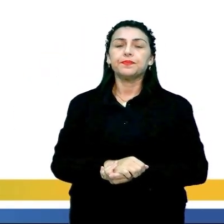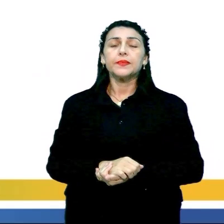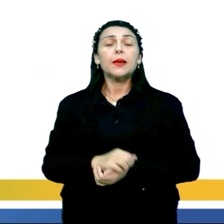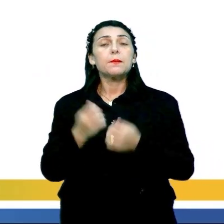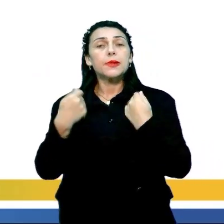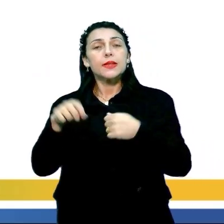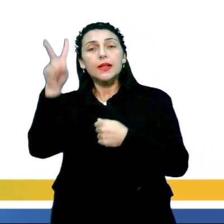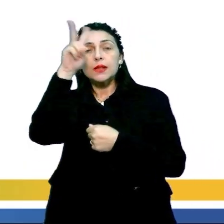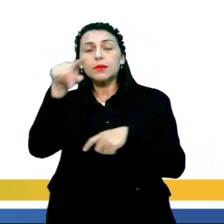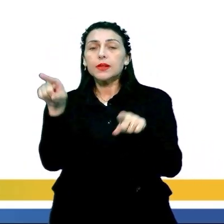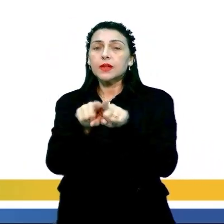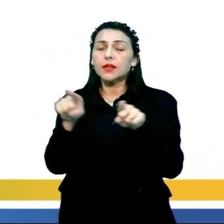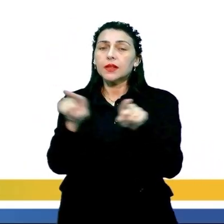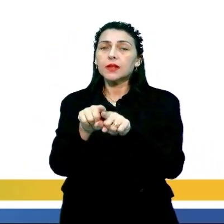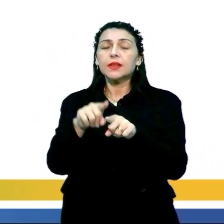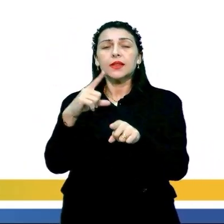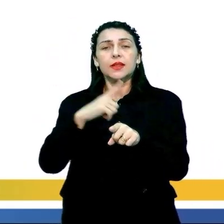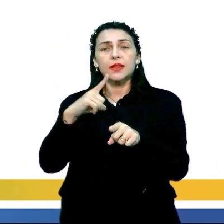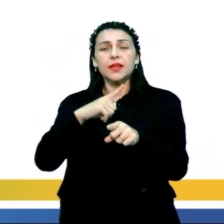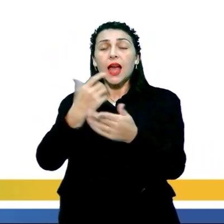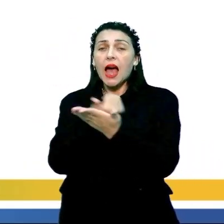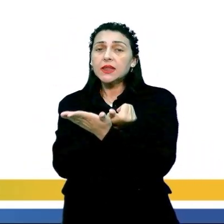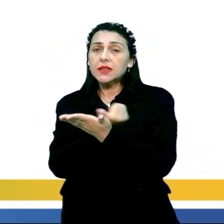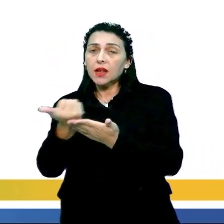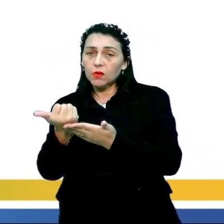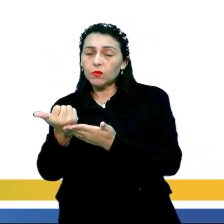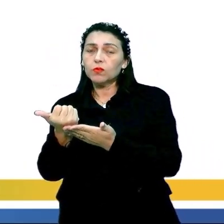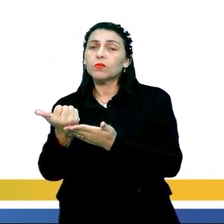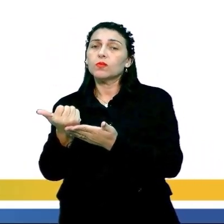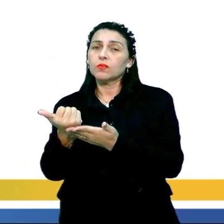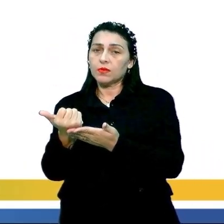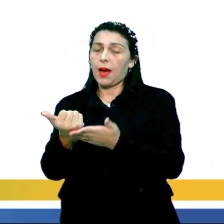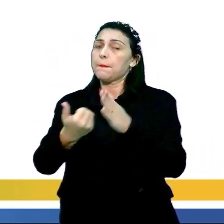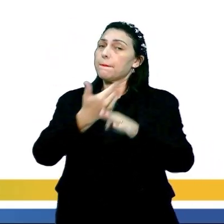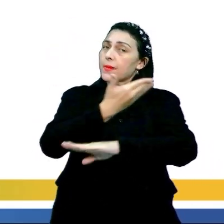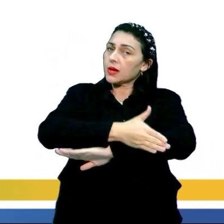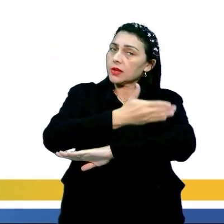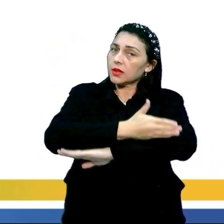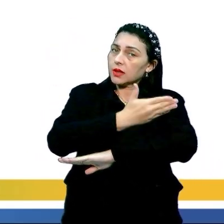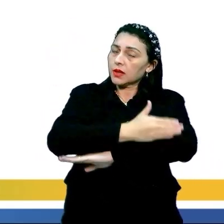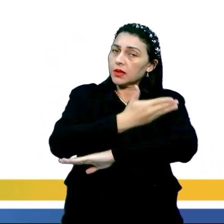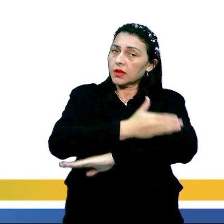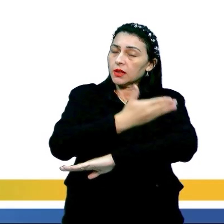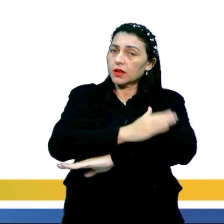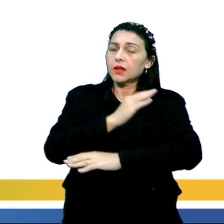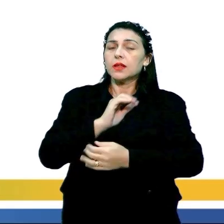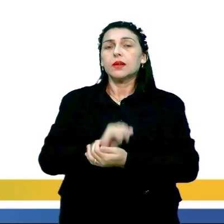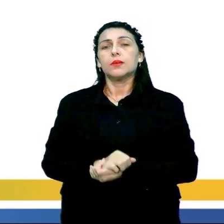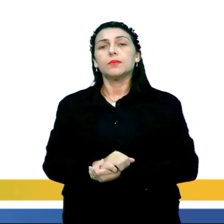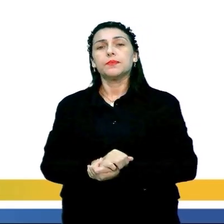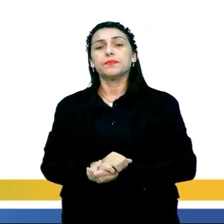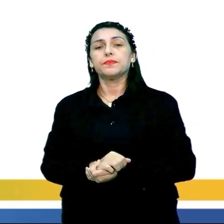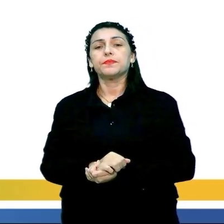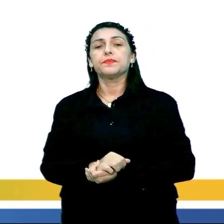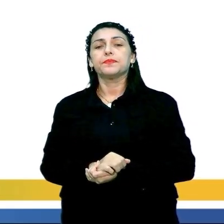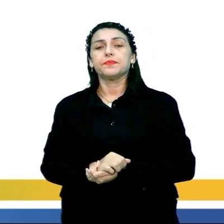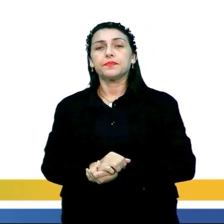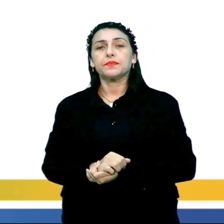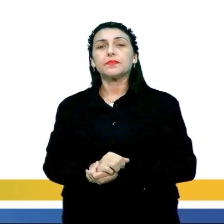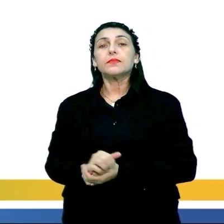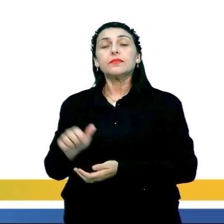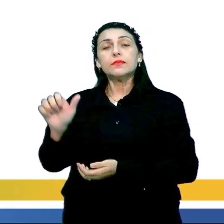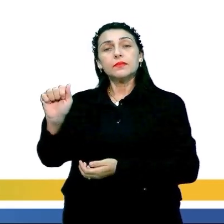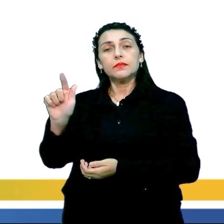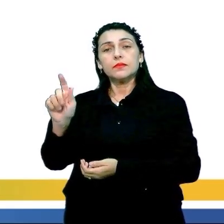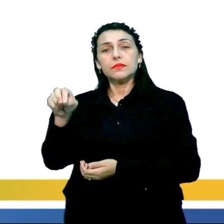Você tem que lembrar também que existe uma ação a ser praticada por esse agente. É